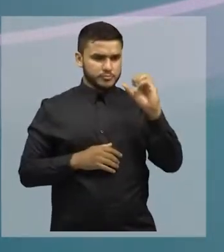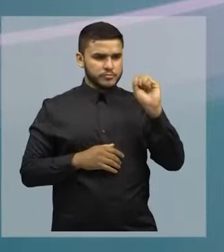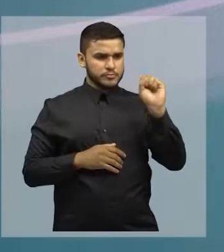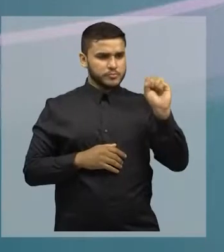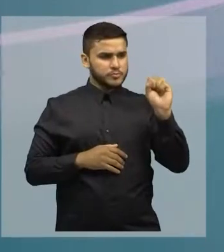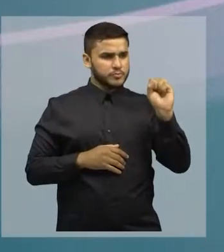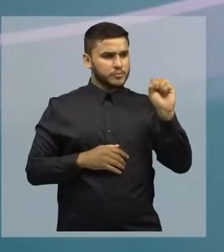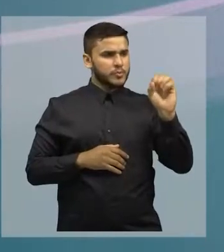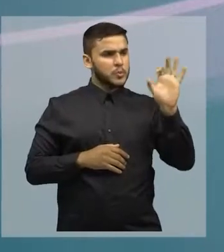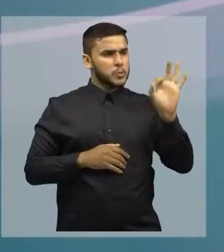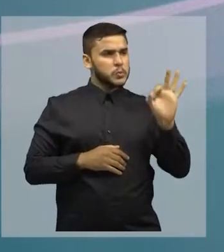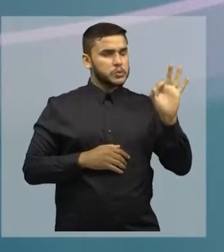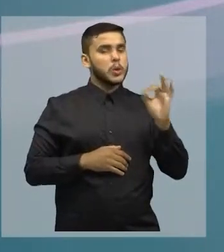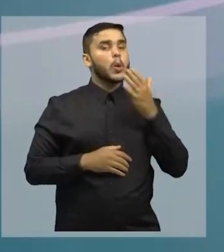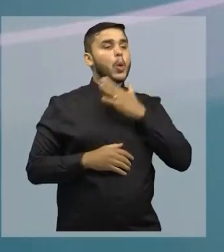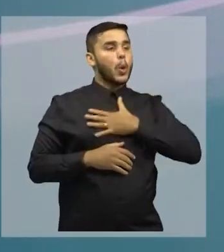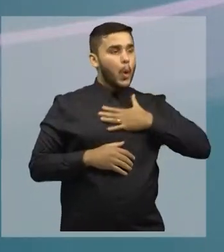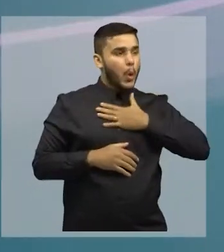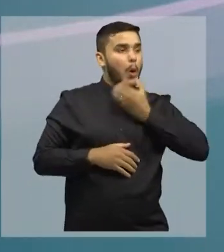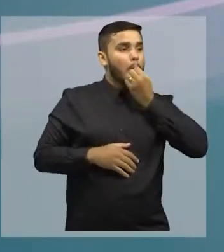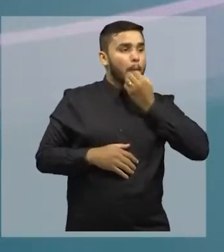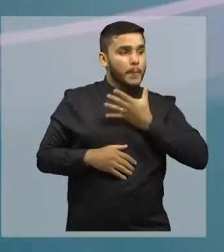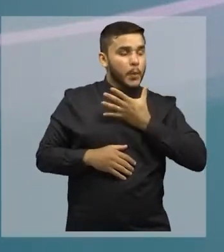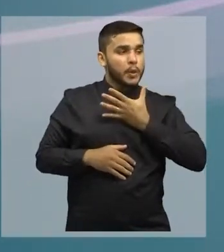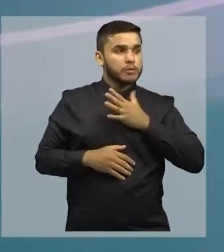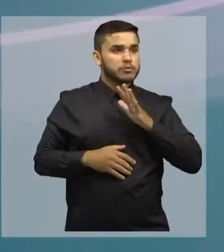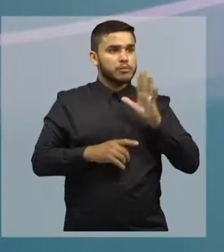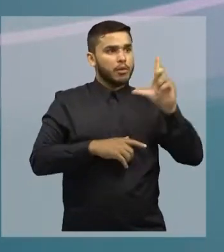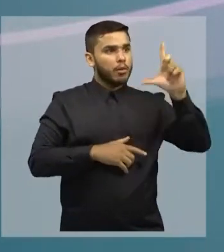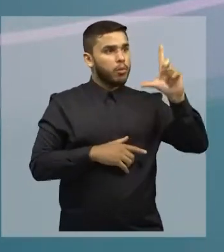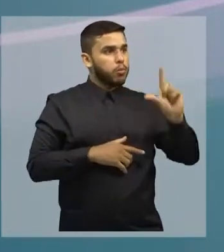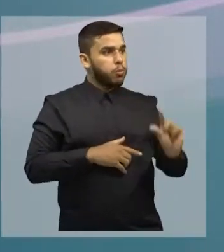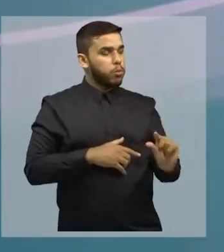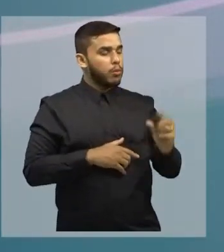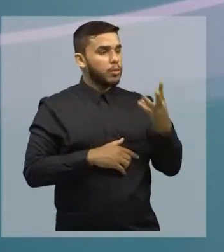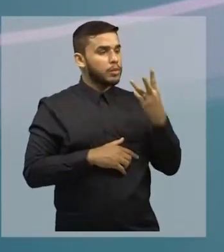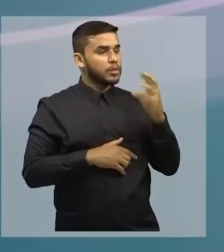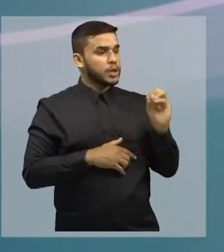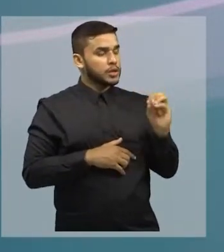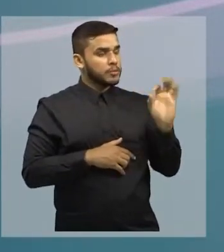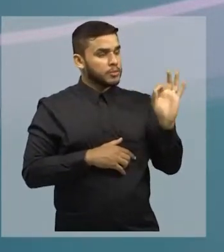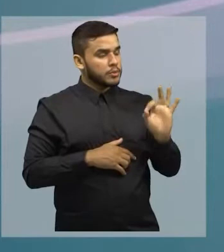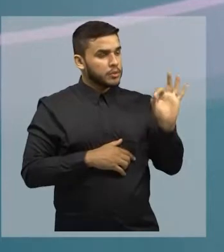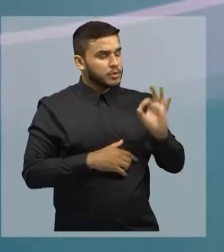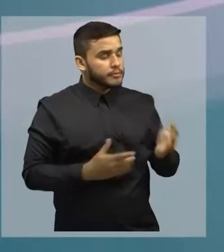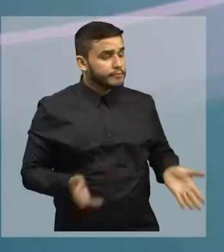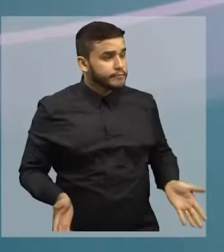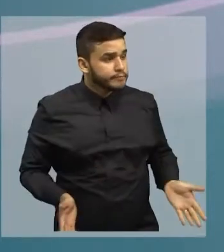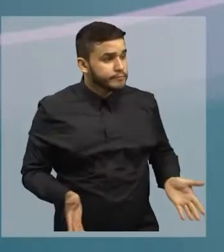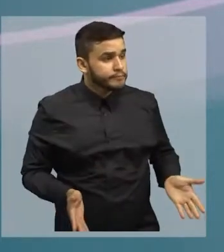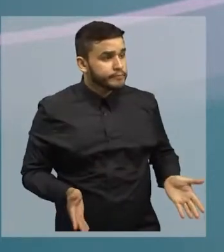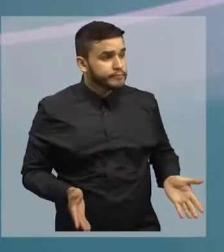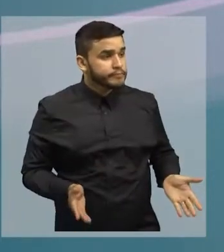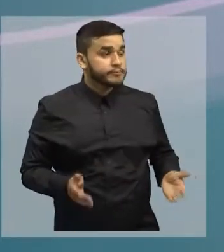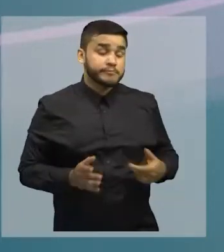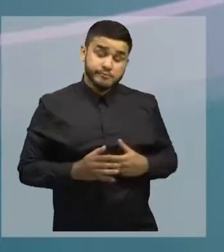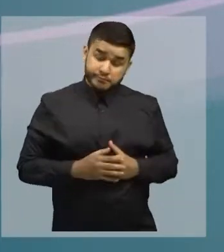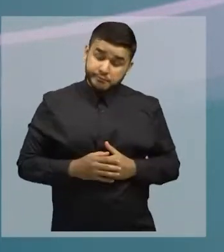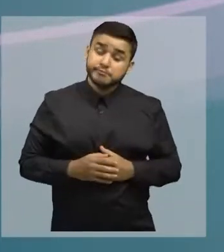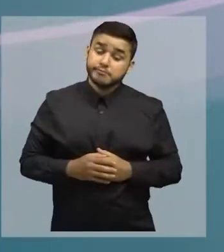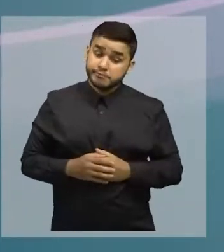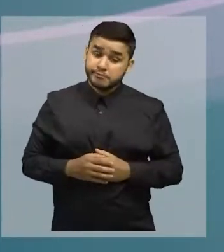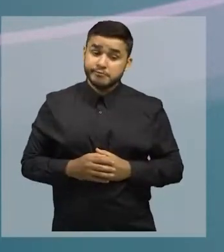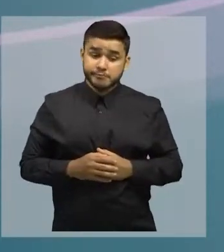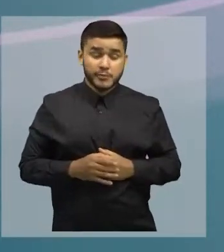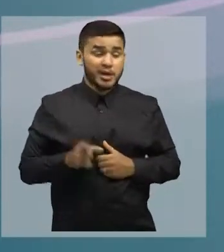para menos de 30%. Então, acredito que a expectativa dos observadores é que seria pior ainda. Então,